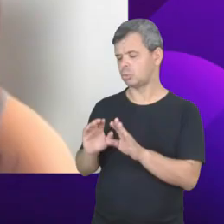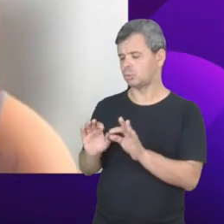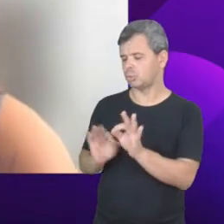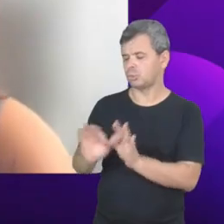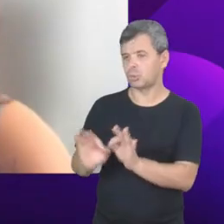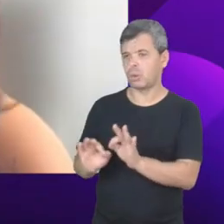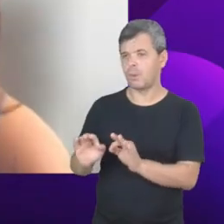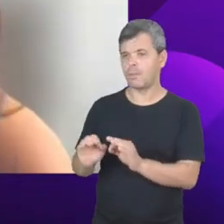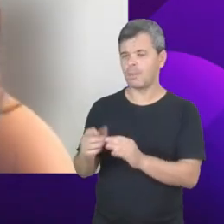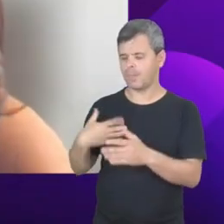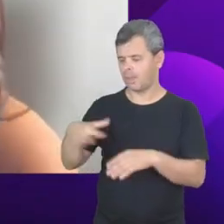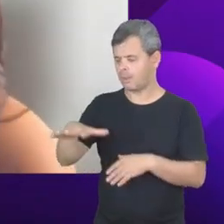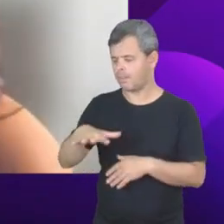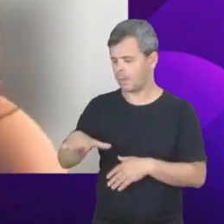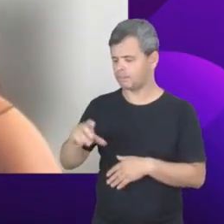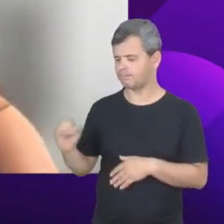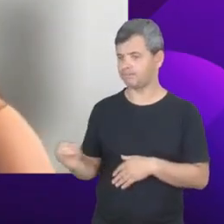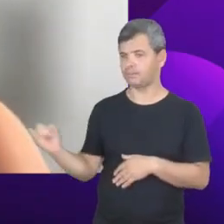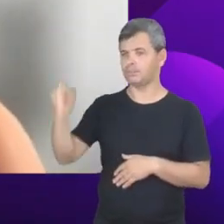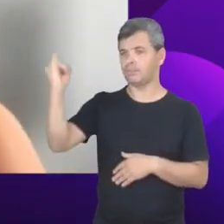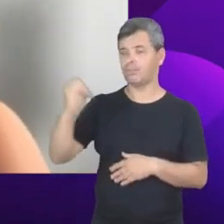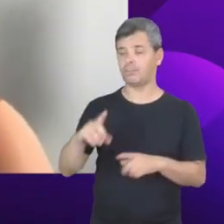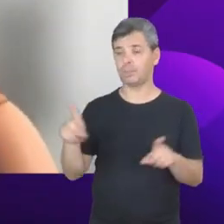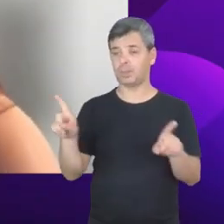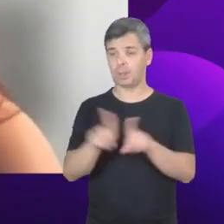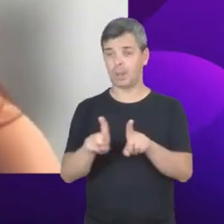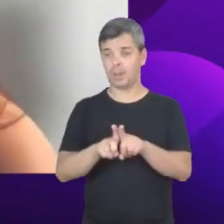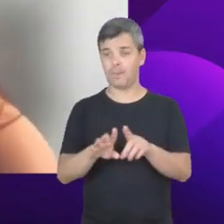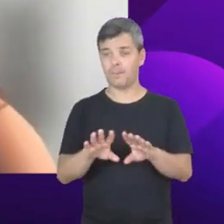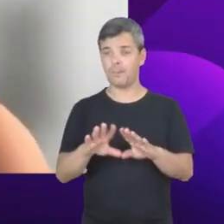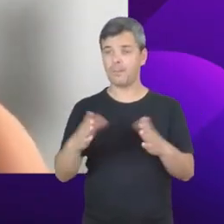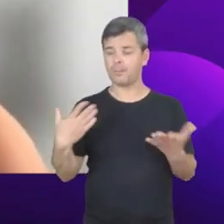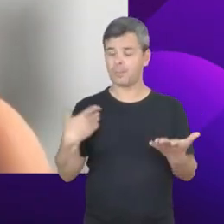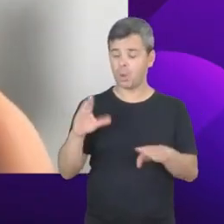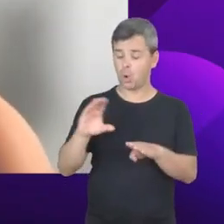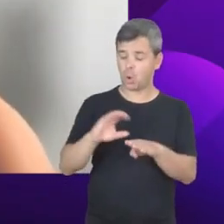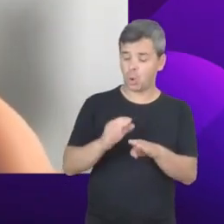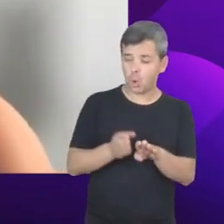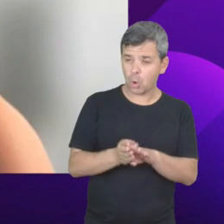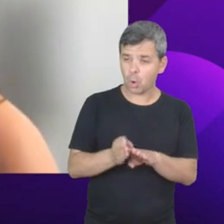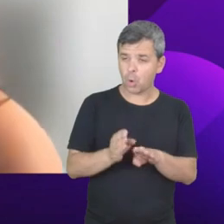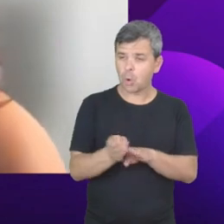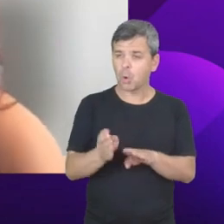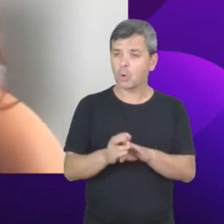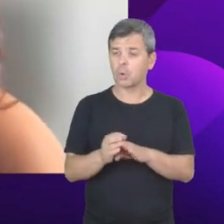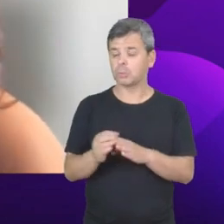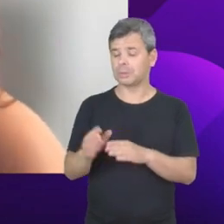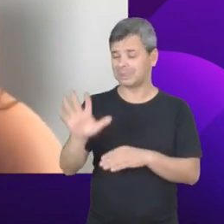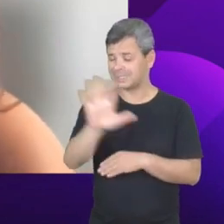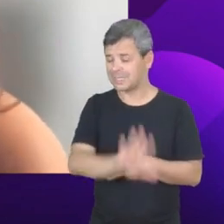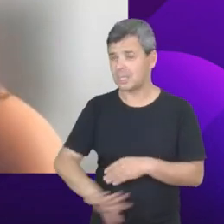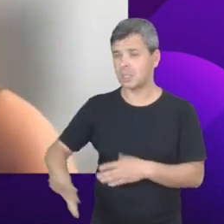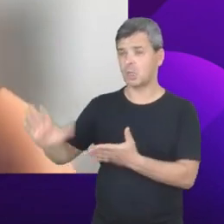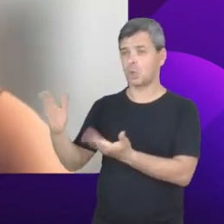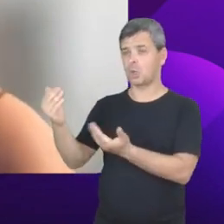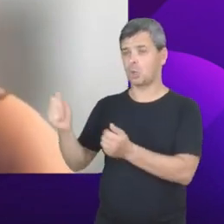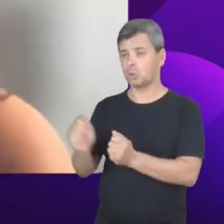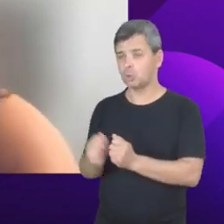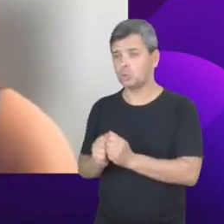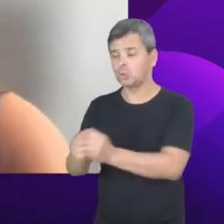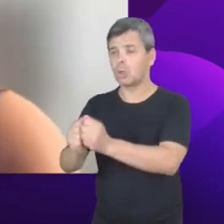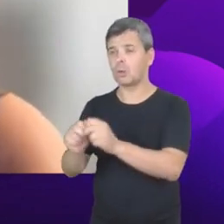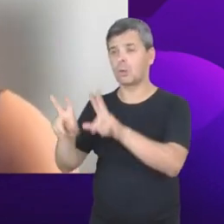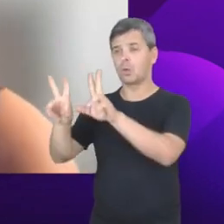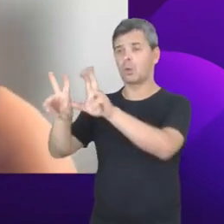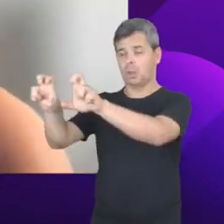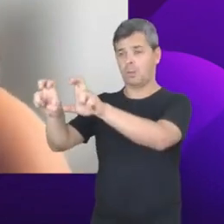organização nesse espaço tão importante. Também estou como conselheira nacional de juventude no Conjuve, na pauta